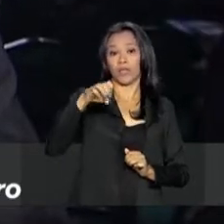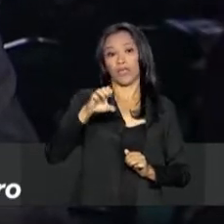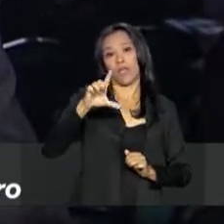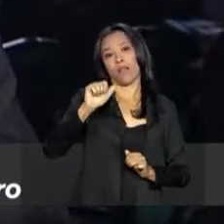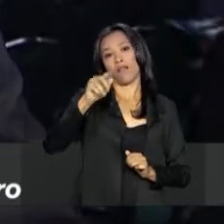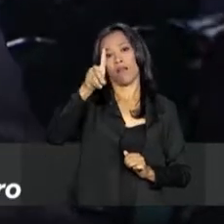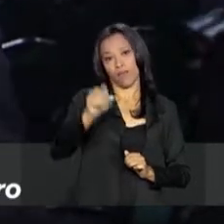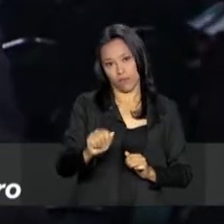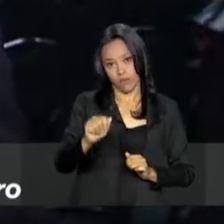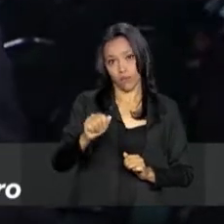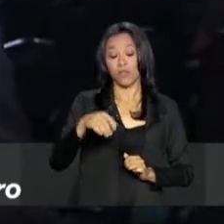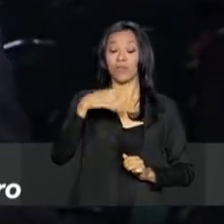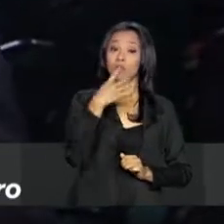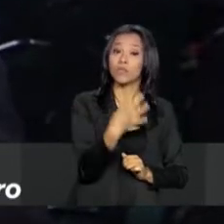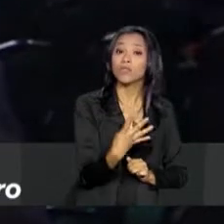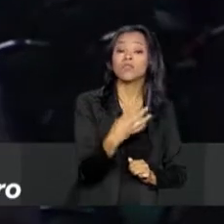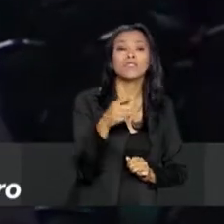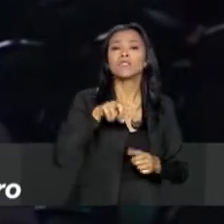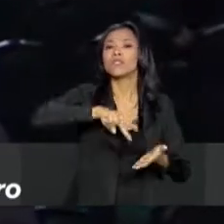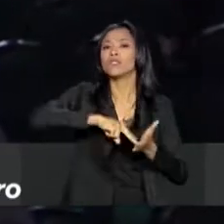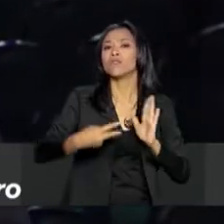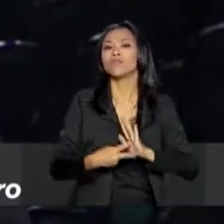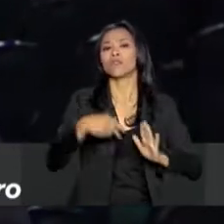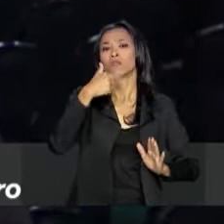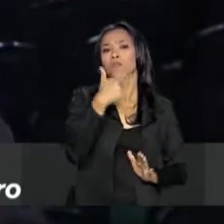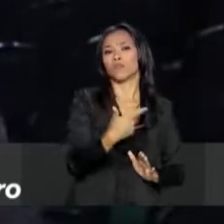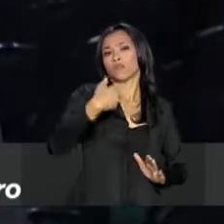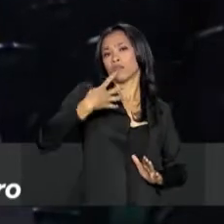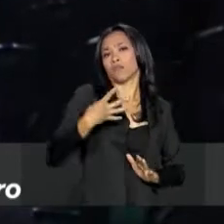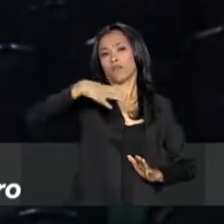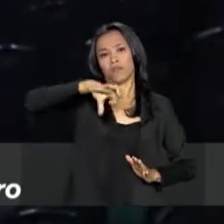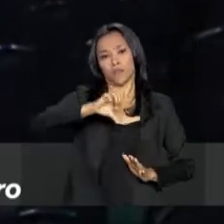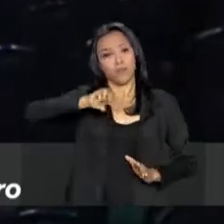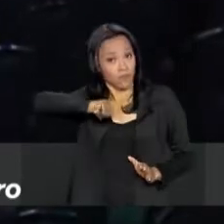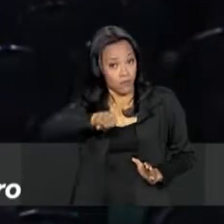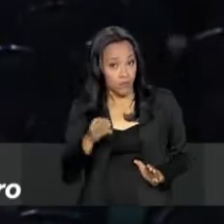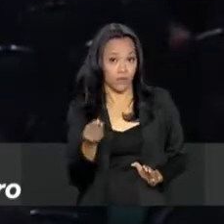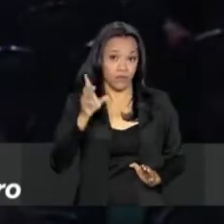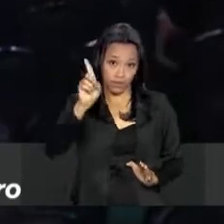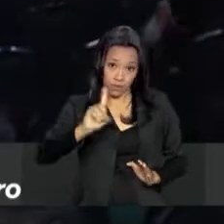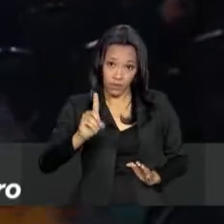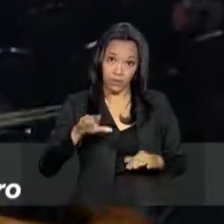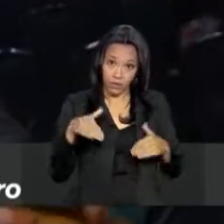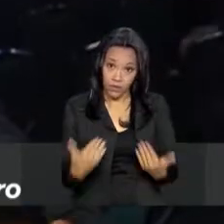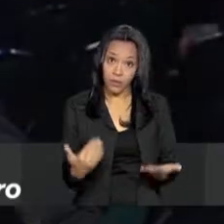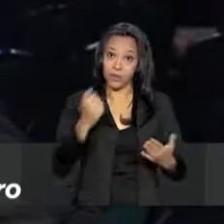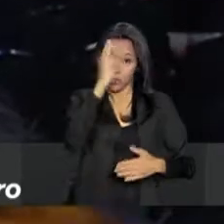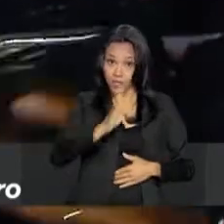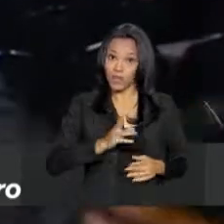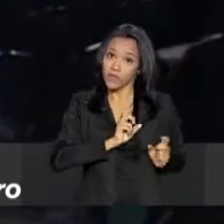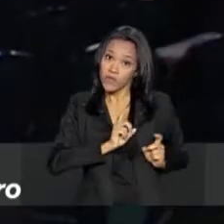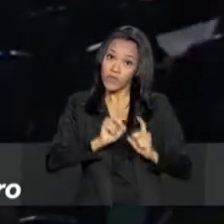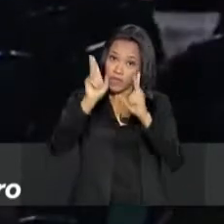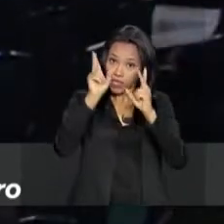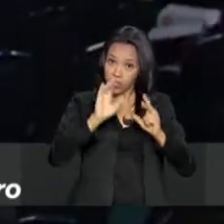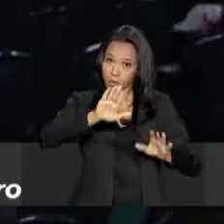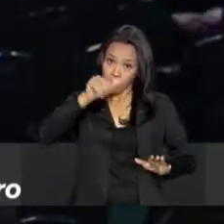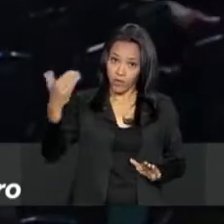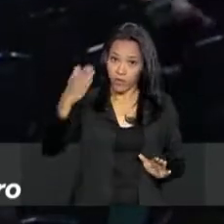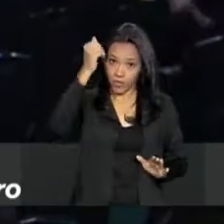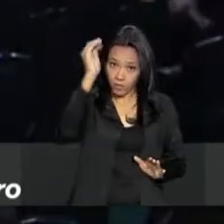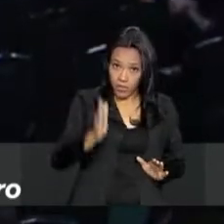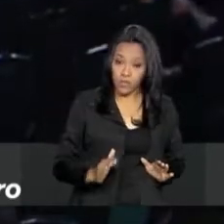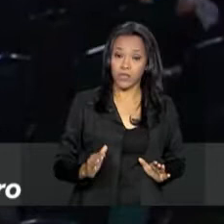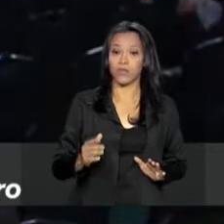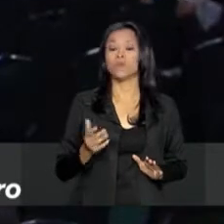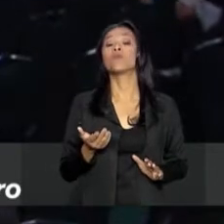249 milhões de dólares o brasil também exportará aço ou seja vende aço para fora